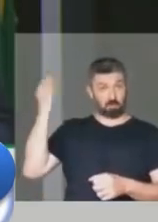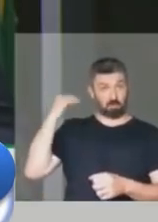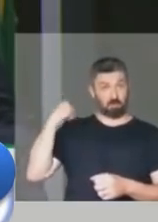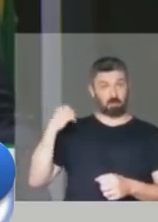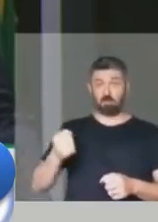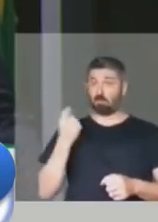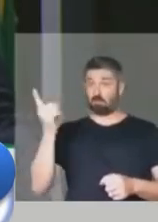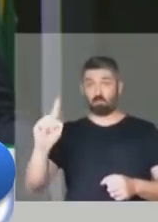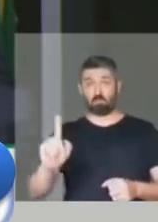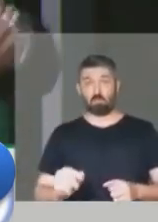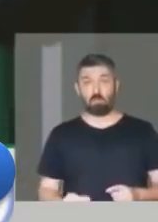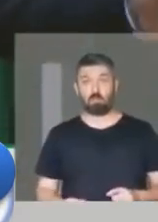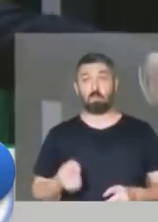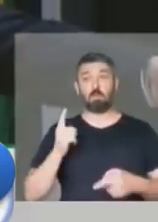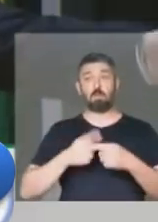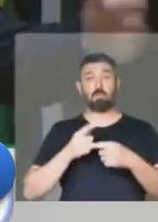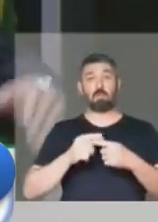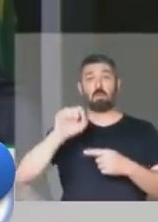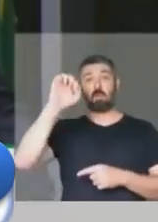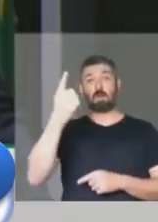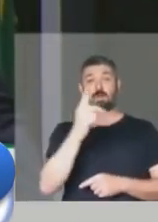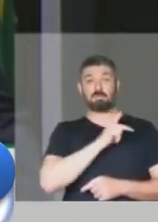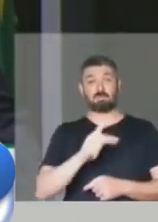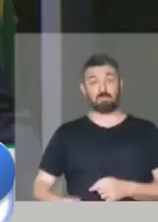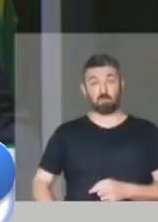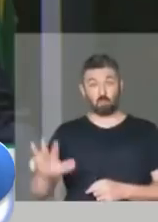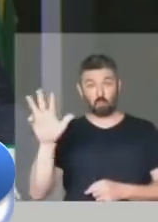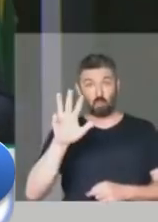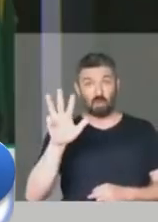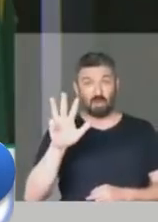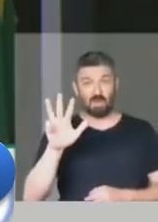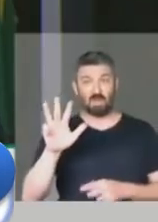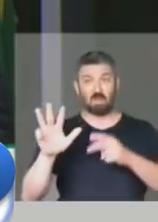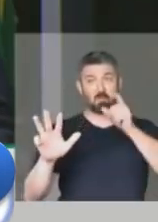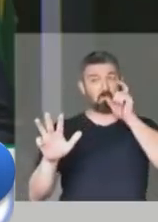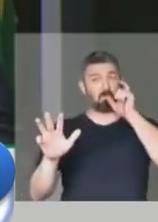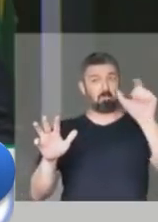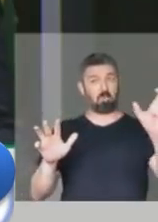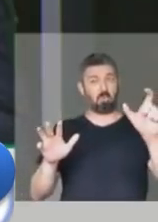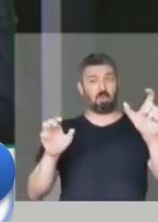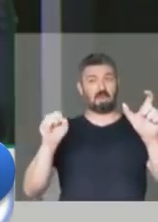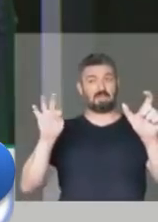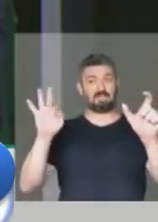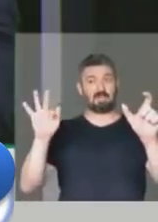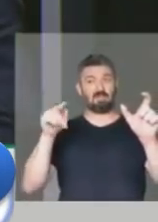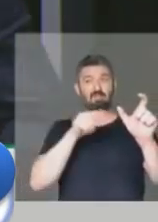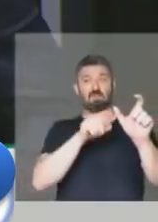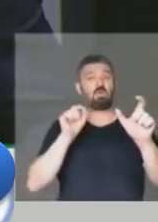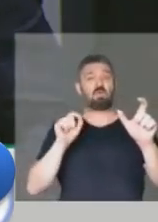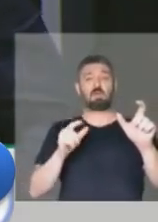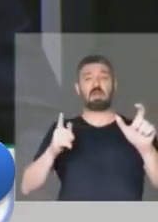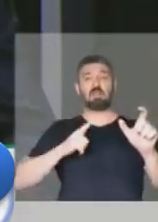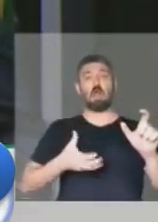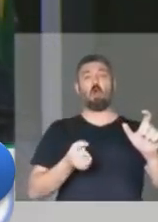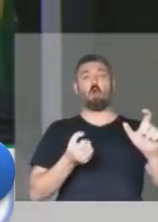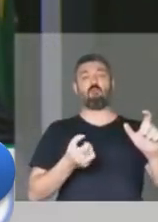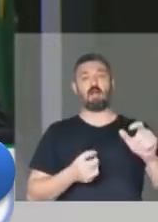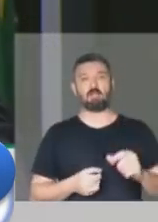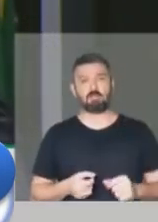se revoltaram quando o ex-presidente Lula disse que nós temos uma Suprema Corte